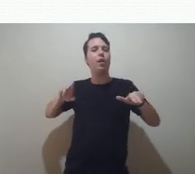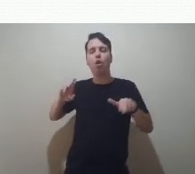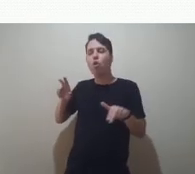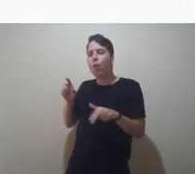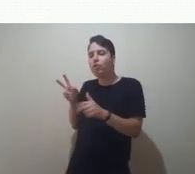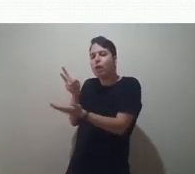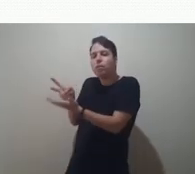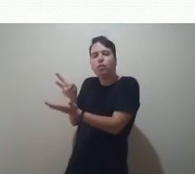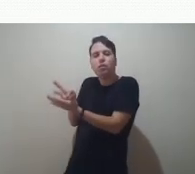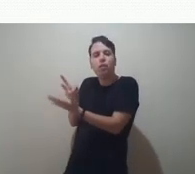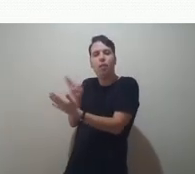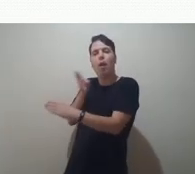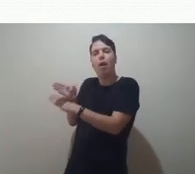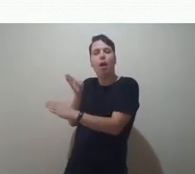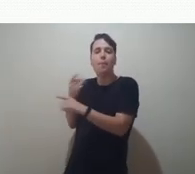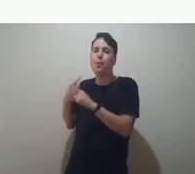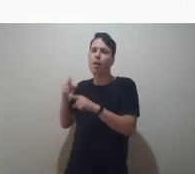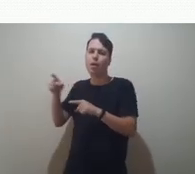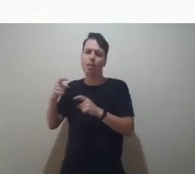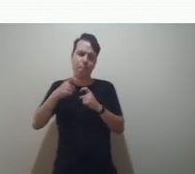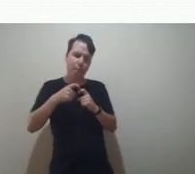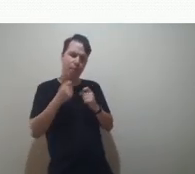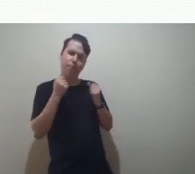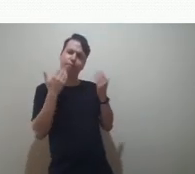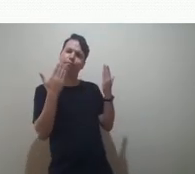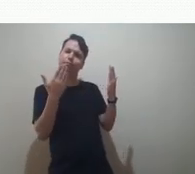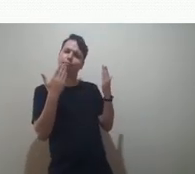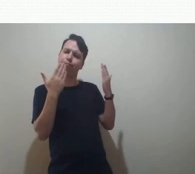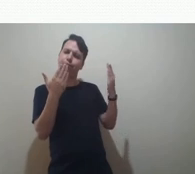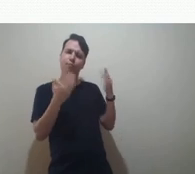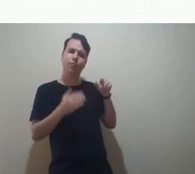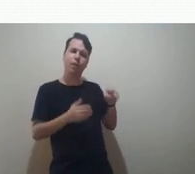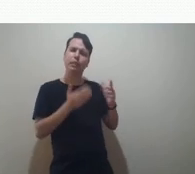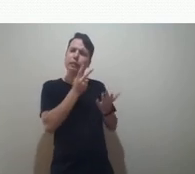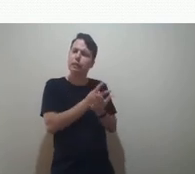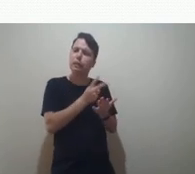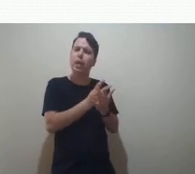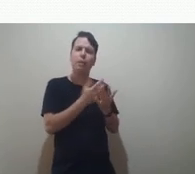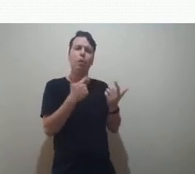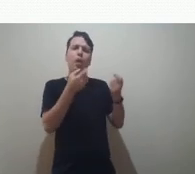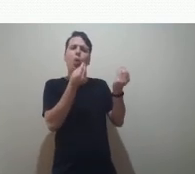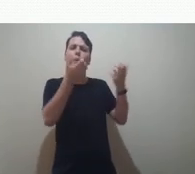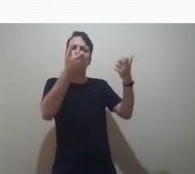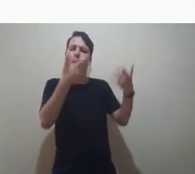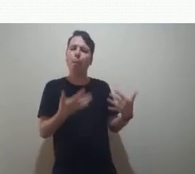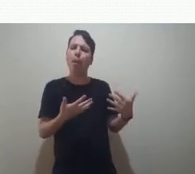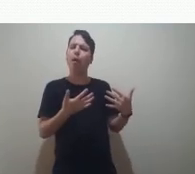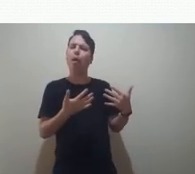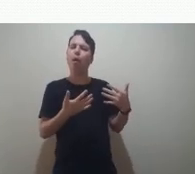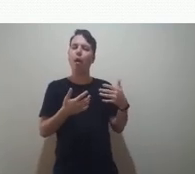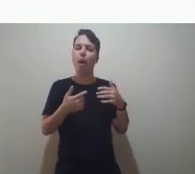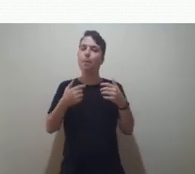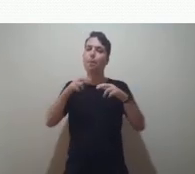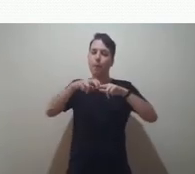hospital veterinário, os médicos podem começar a desconfiar, né? Se esse animal apresenta